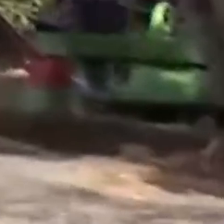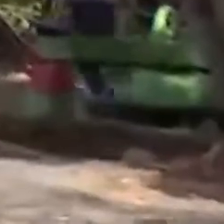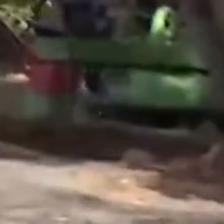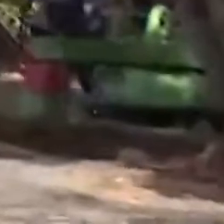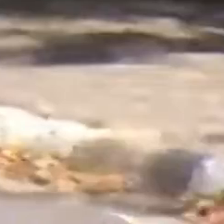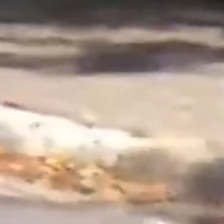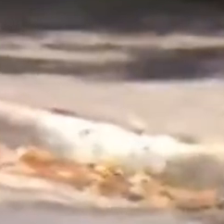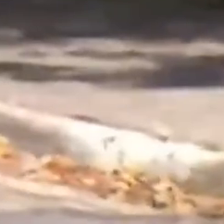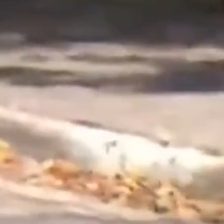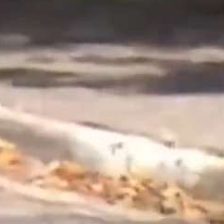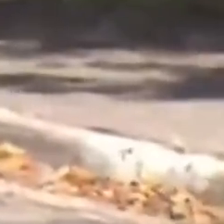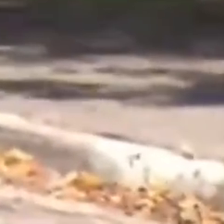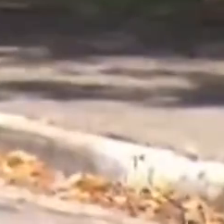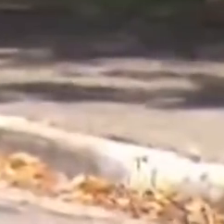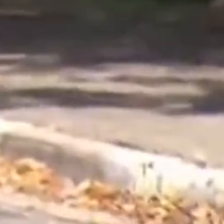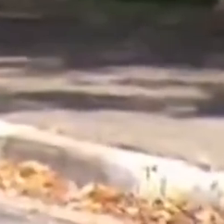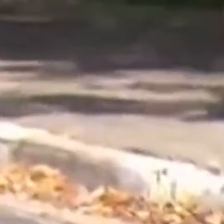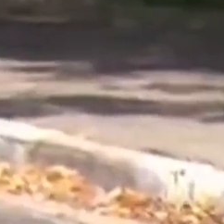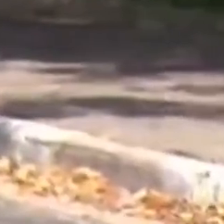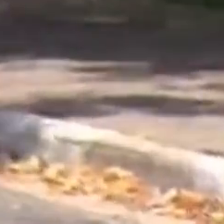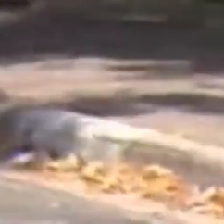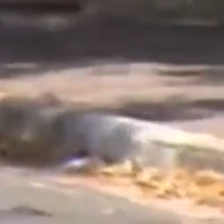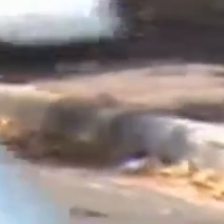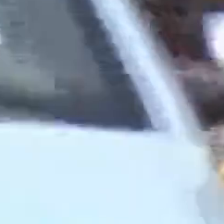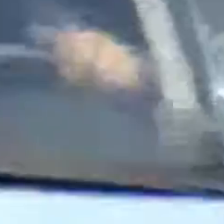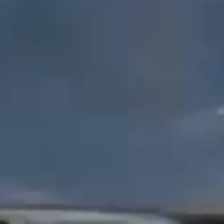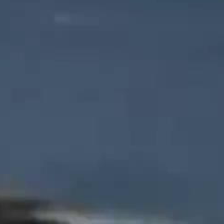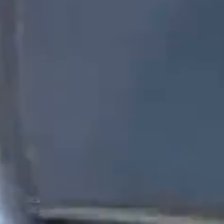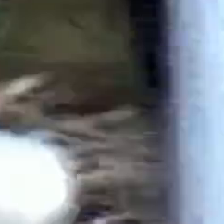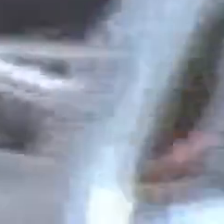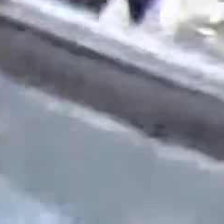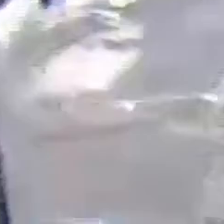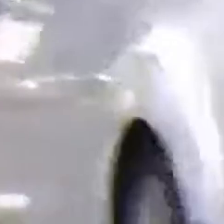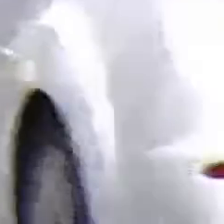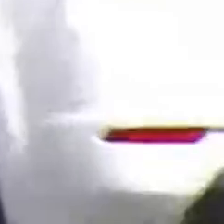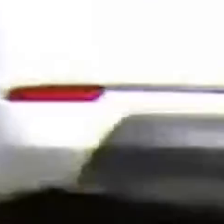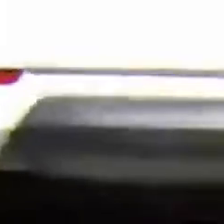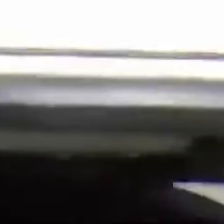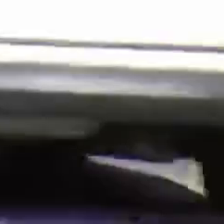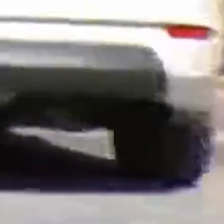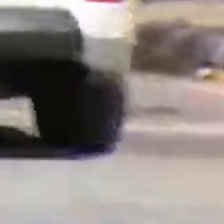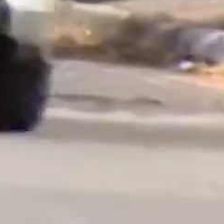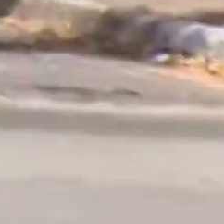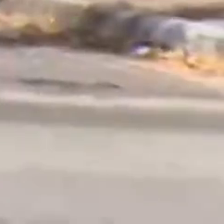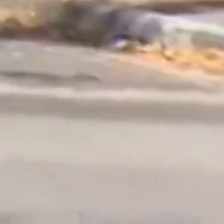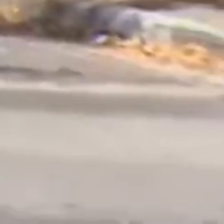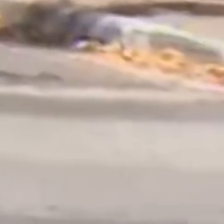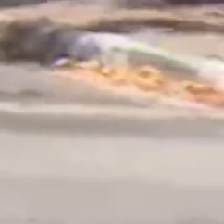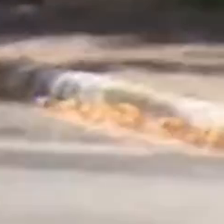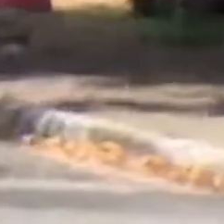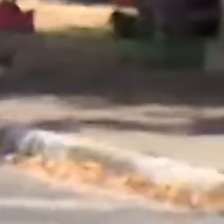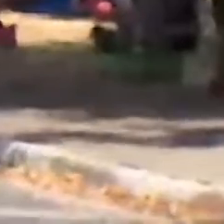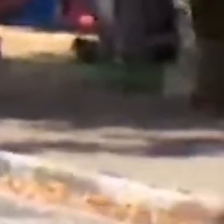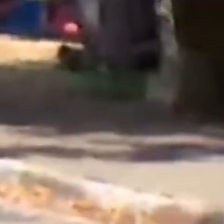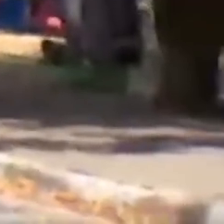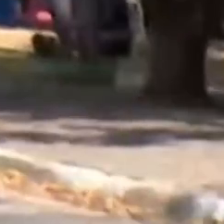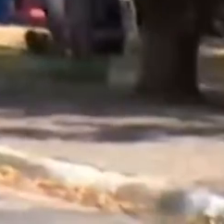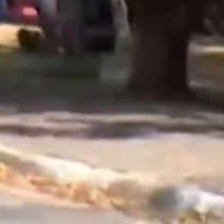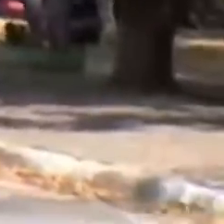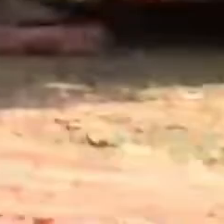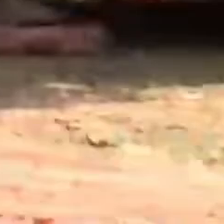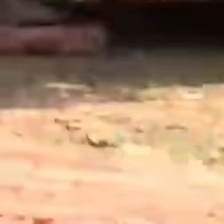com 100 metros de ciclofaixa. E o mais importante, conseguimos também que a empresa responsável construa em anexo à